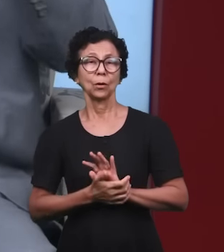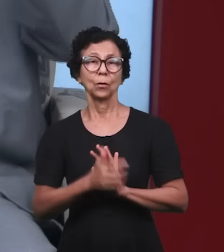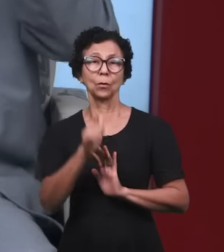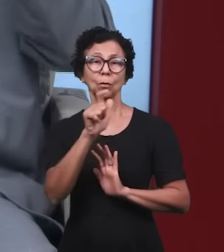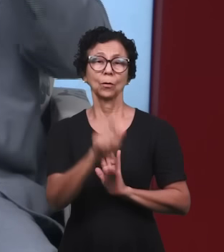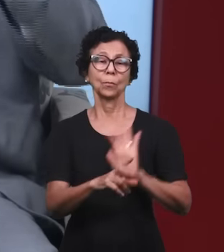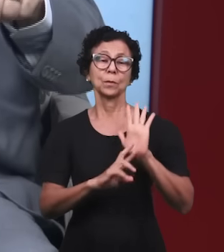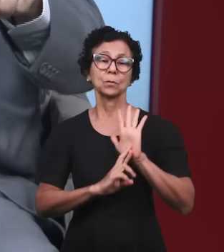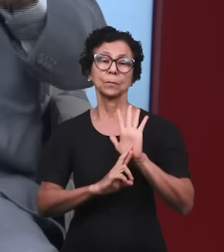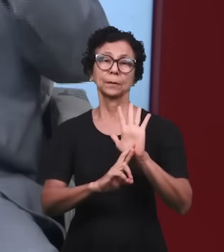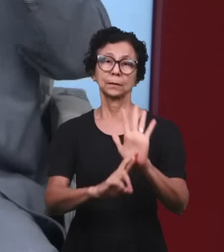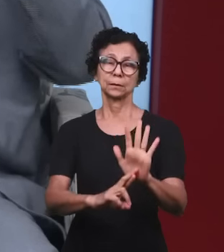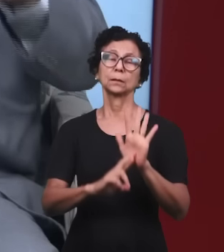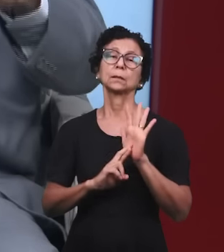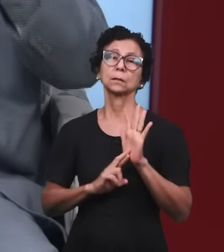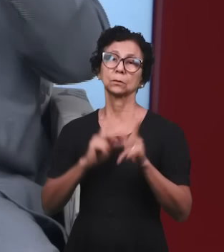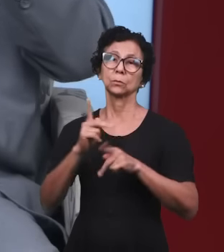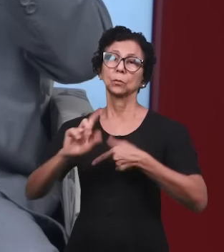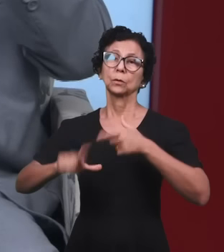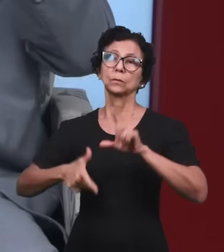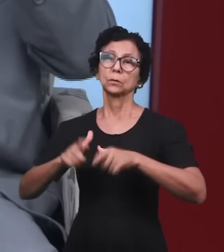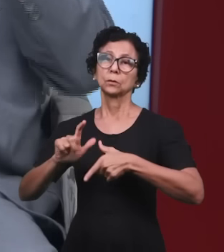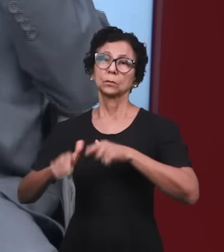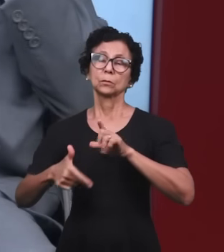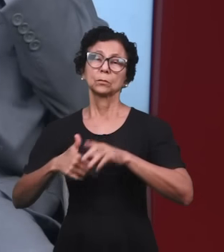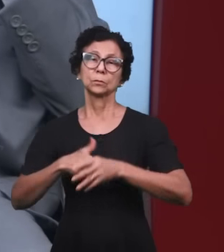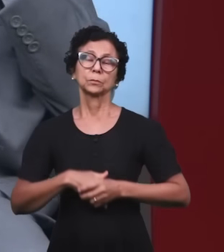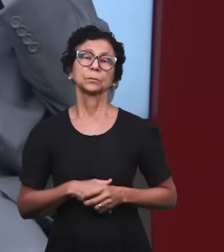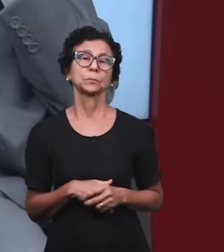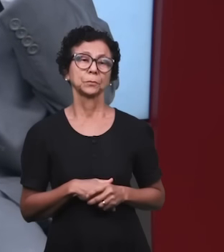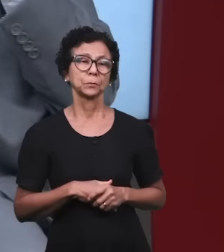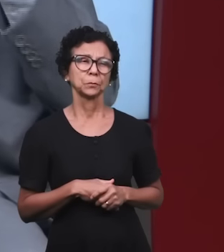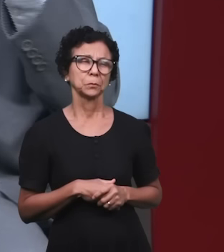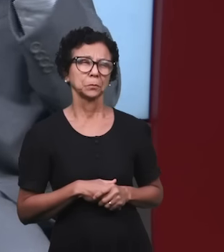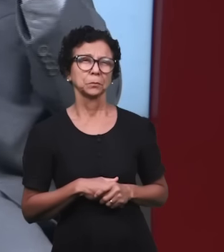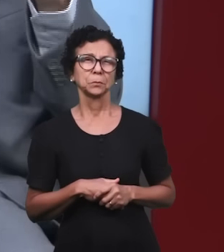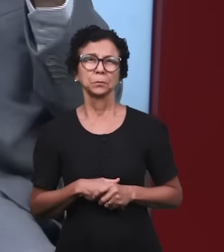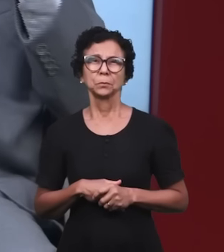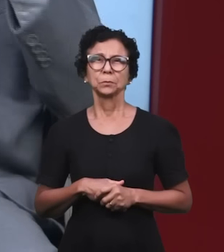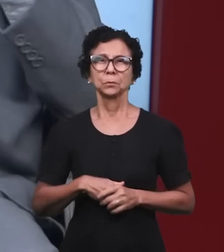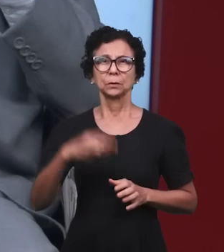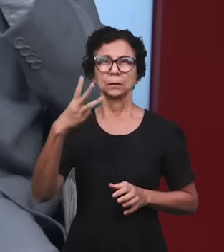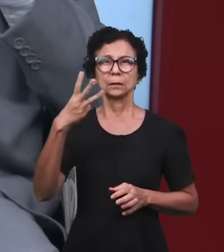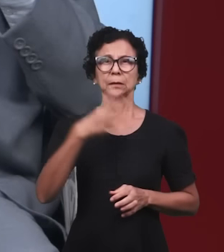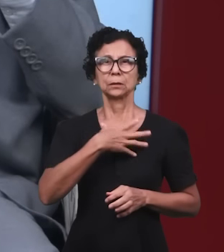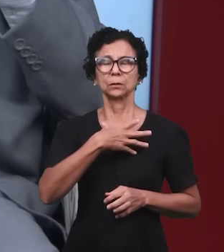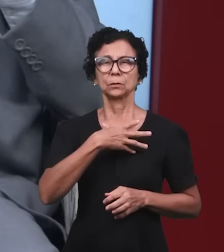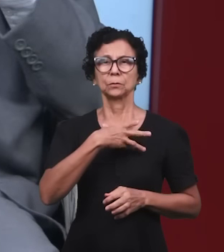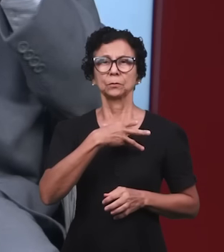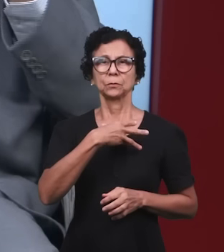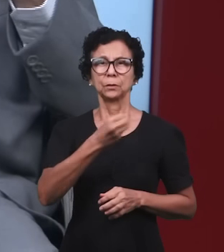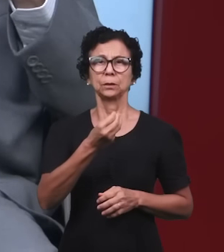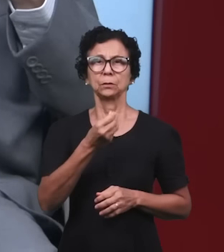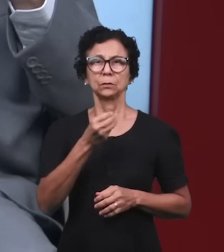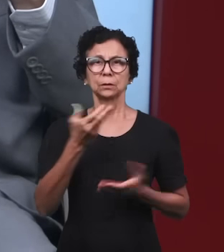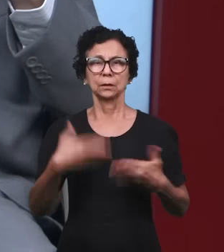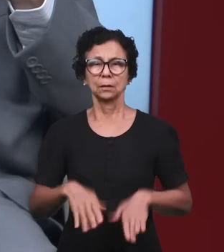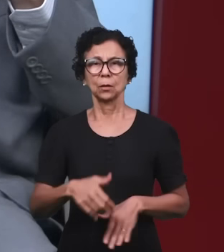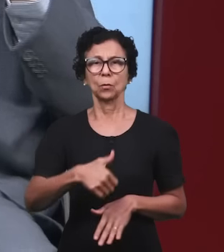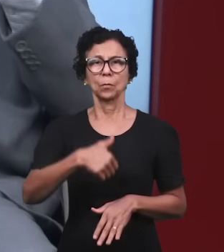do povo de Israel a partir do primogênito. Havia regras tradicionais entre